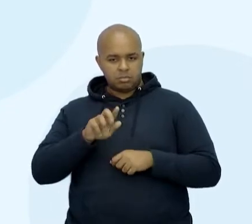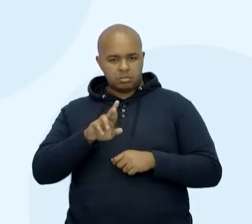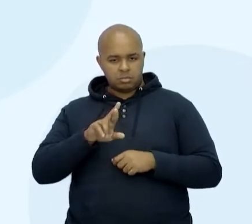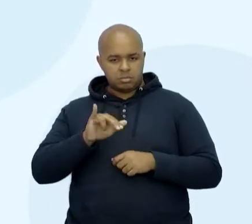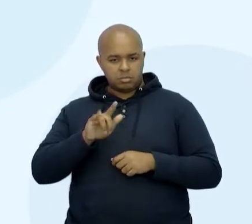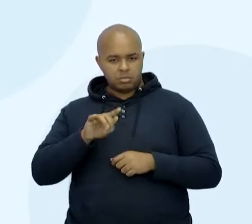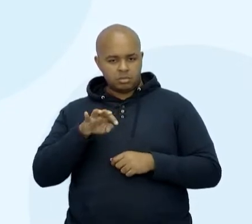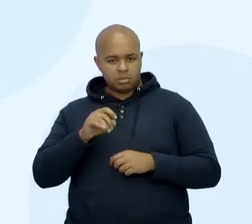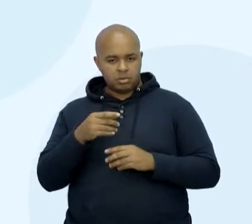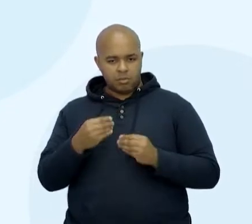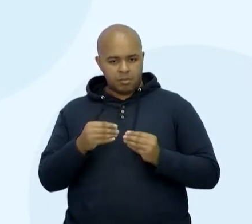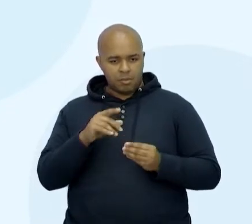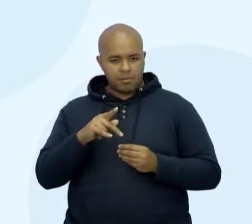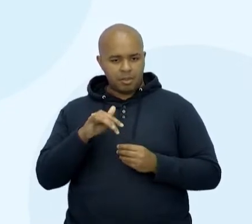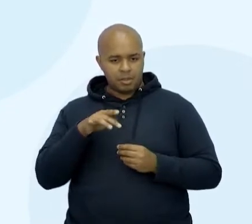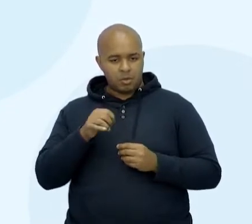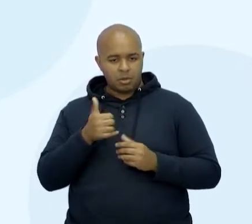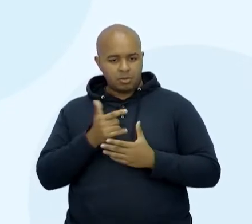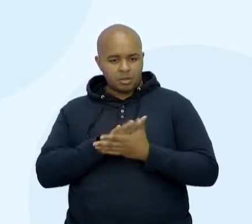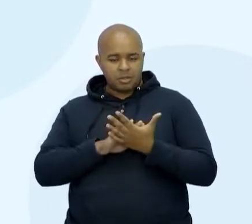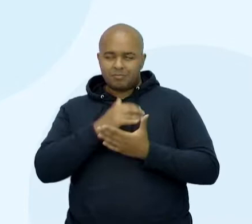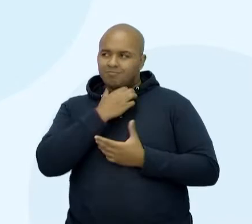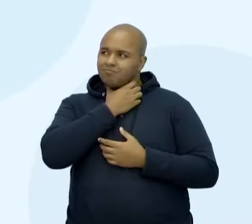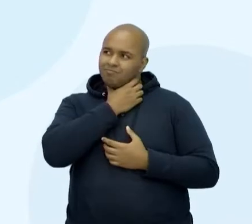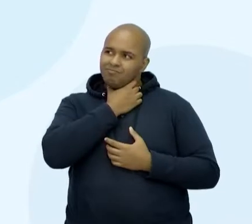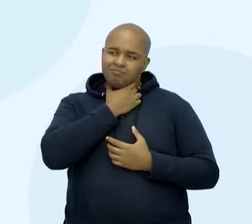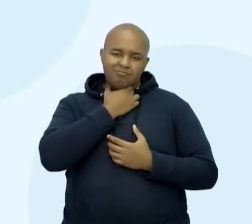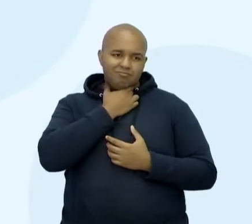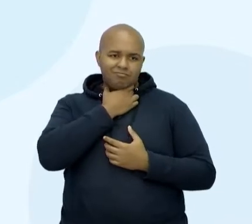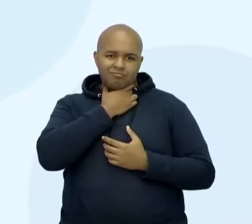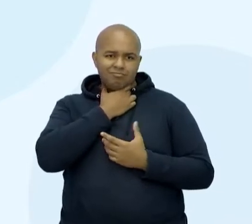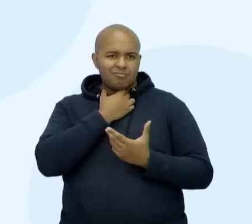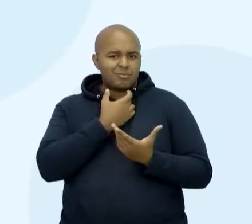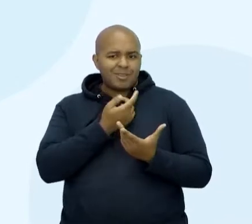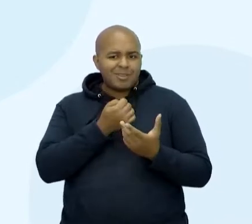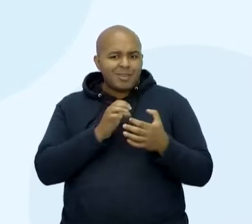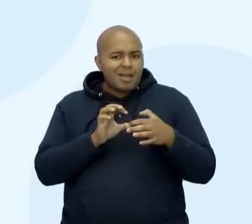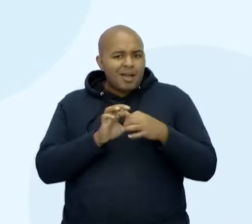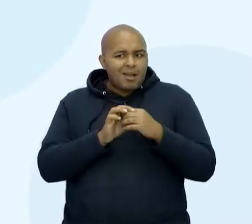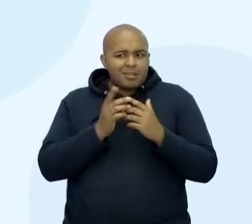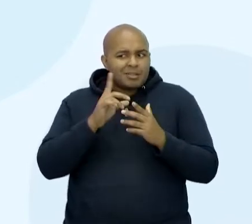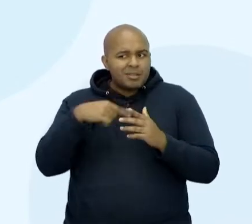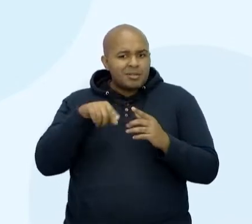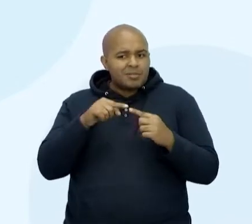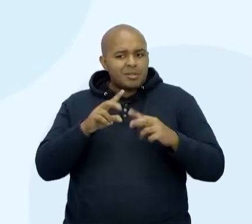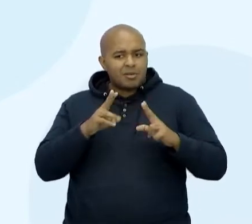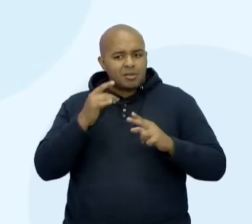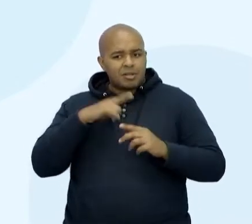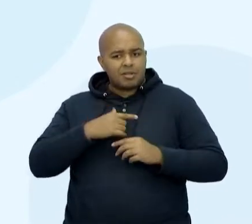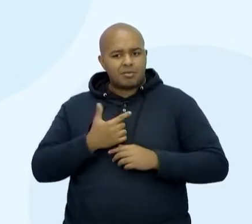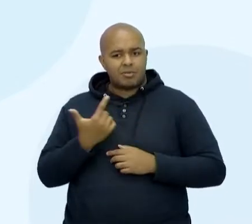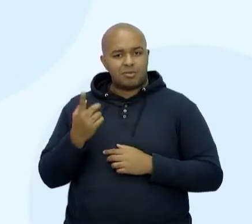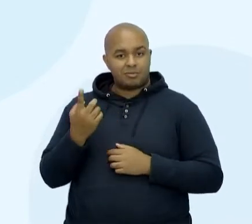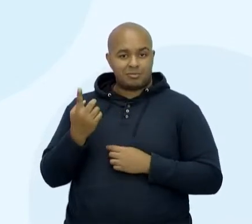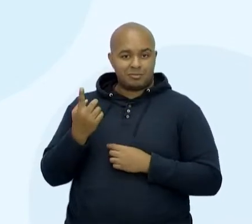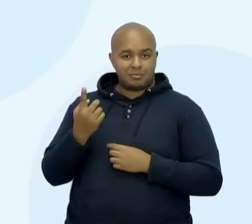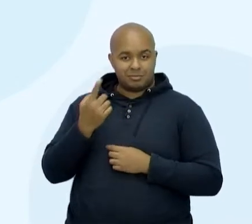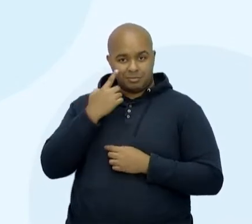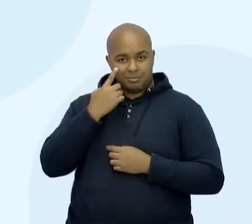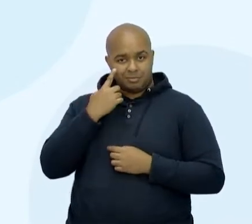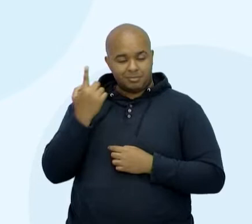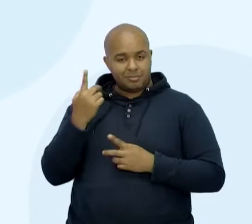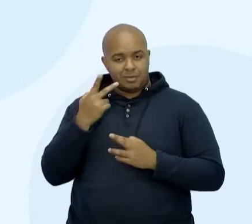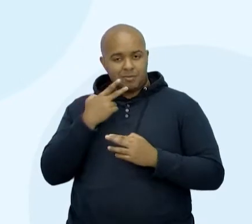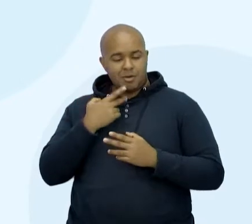termoplásticos aqui, ó, quase não tem, ó, não tem ligação entre eles aqui, ó. como tem aqui, ó, tá vendo? Que a